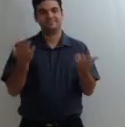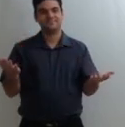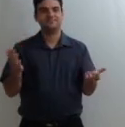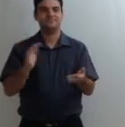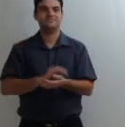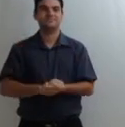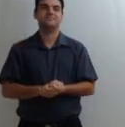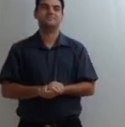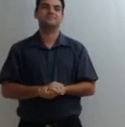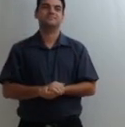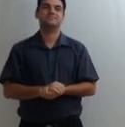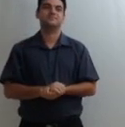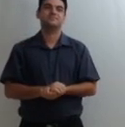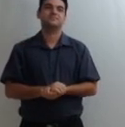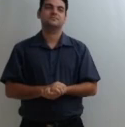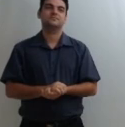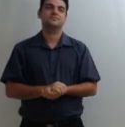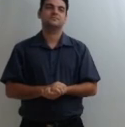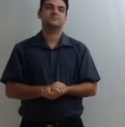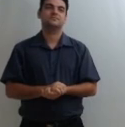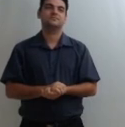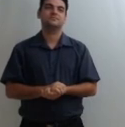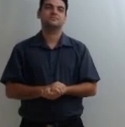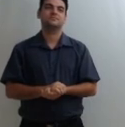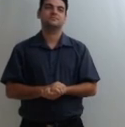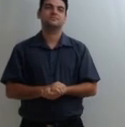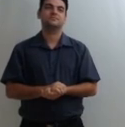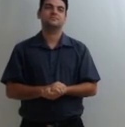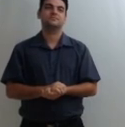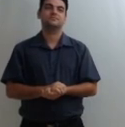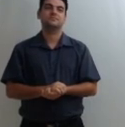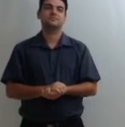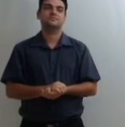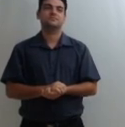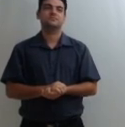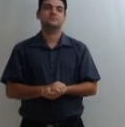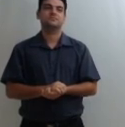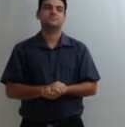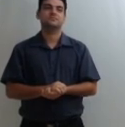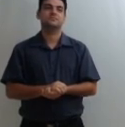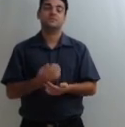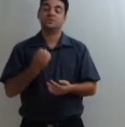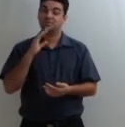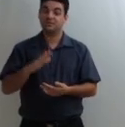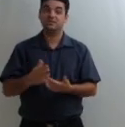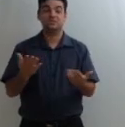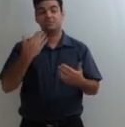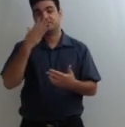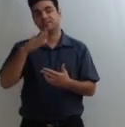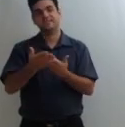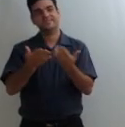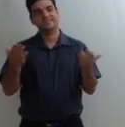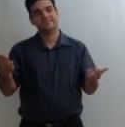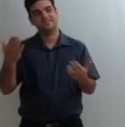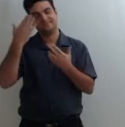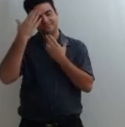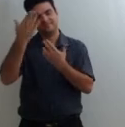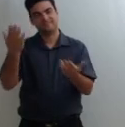Boa tarde a todos. Eu agradeço, desejando a todos uma boa tarde. Boa tarde, boa tarde para todos. Boa tarde. Até logo,